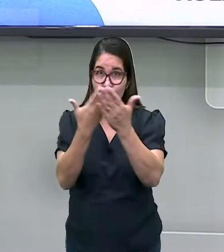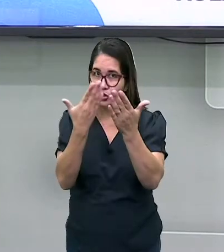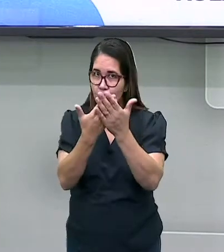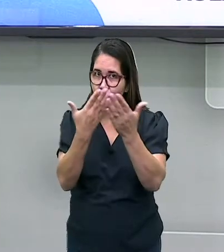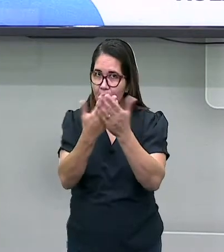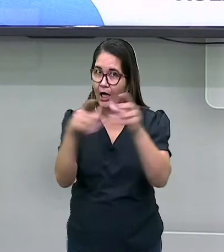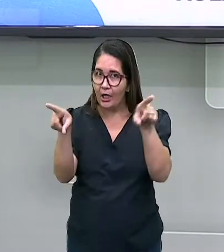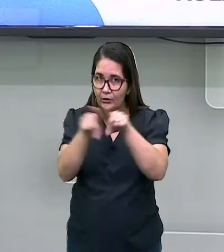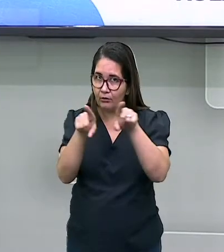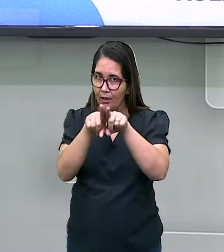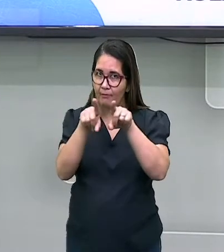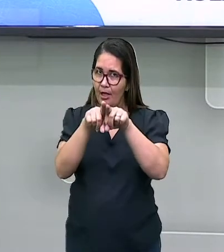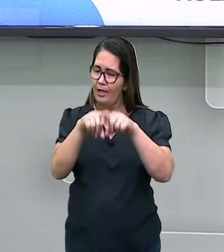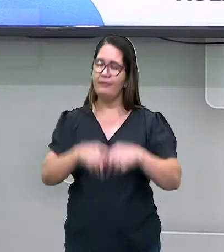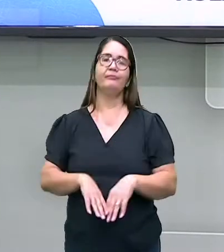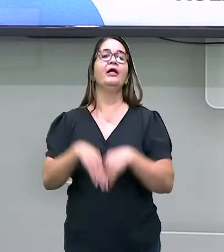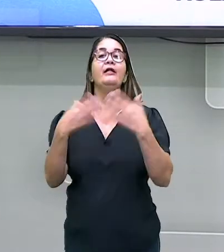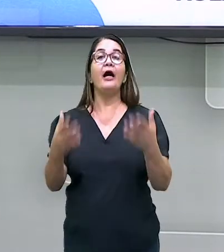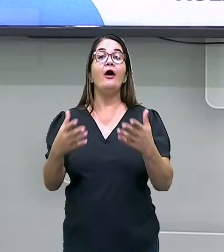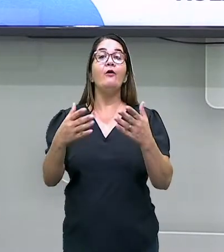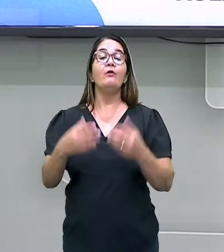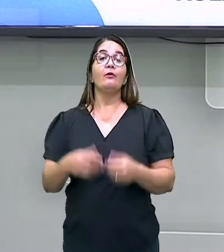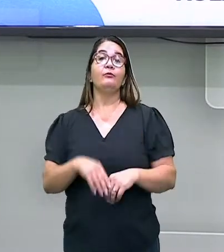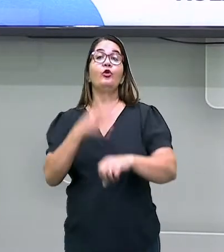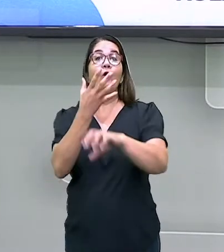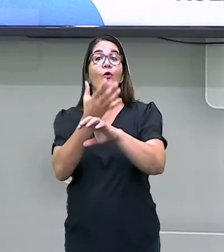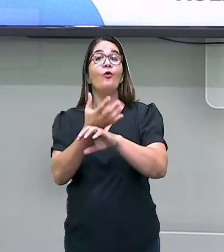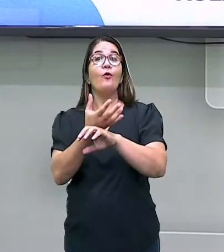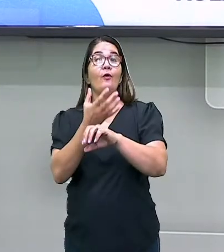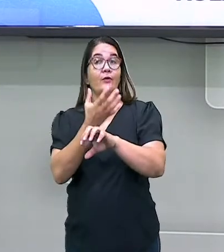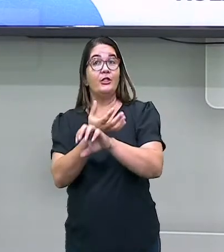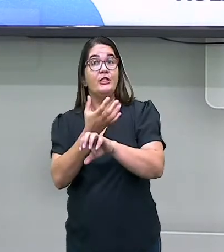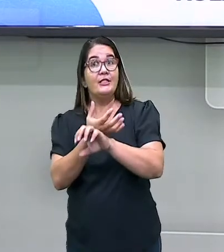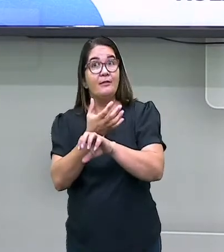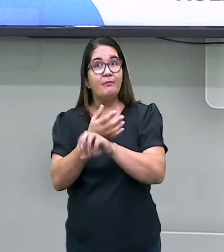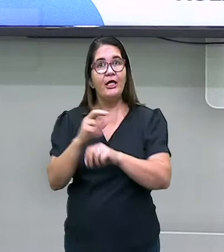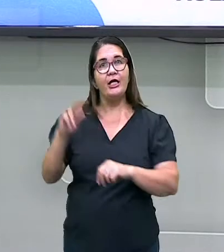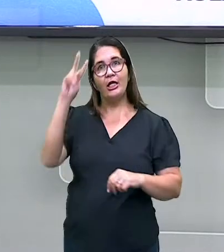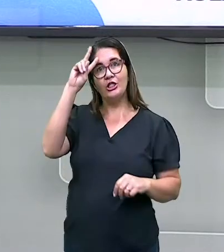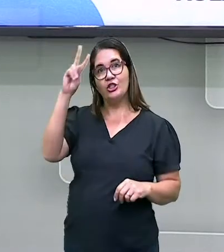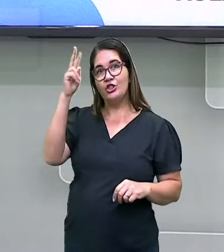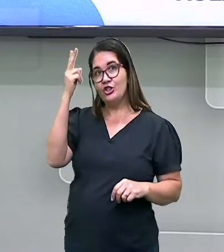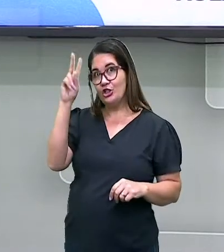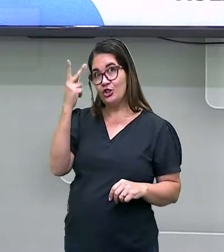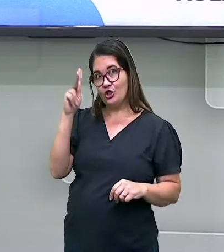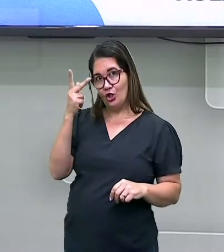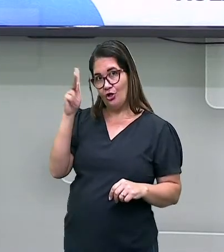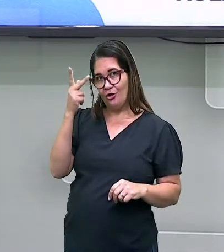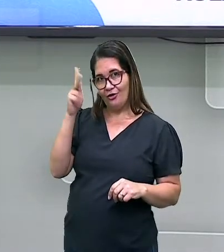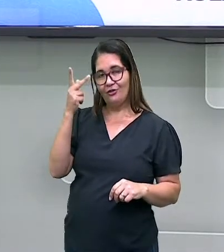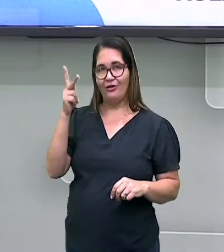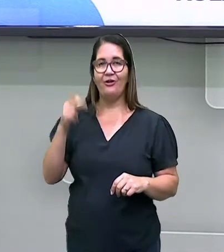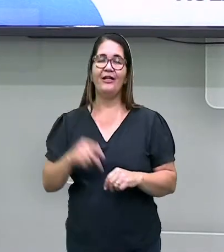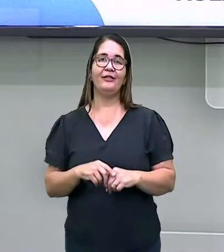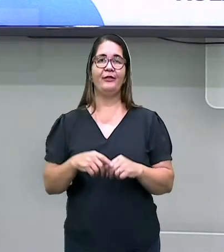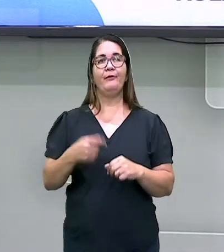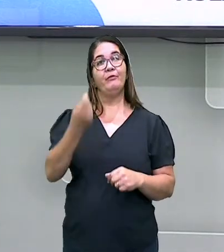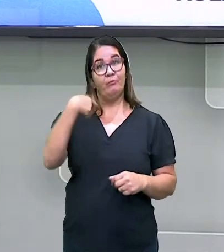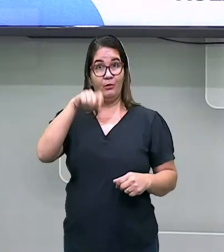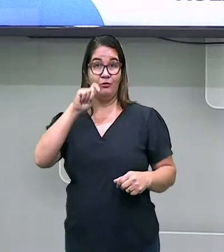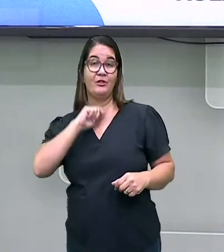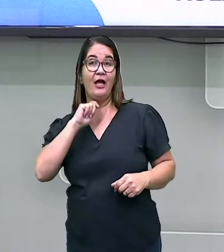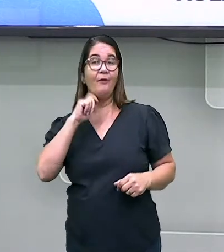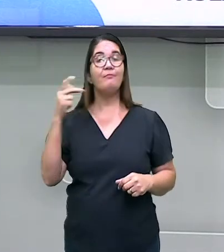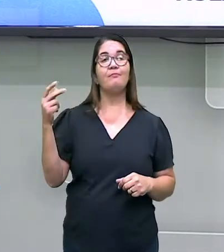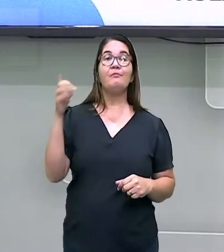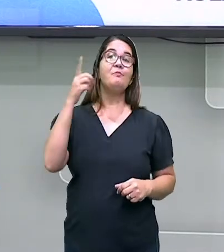Eu sou a professora Daniele Cristine e nós vamos juntos embarcar no componente curricular de História. Nós